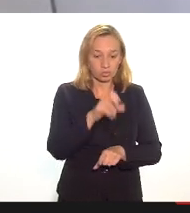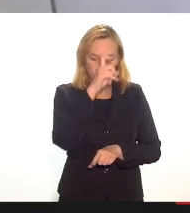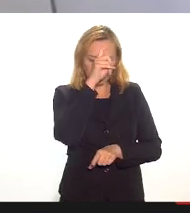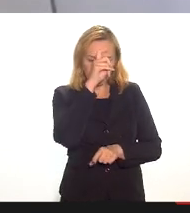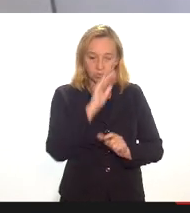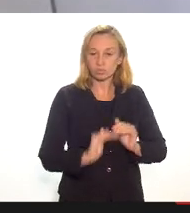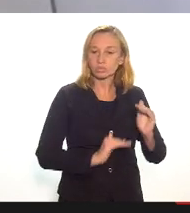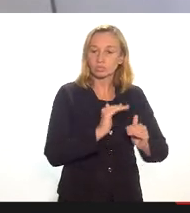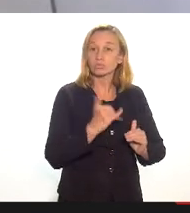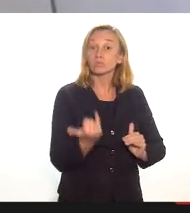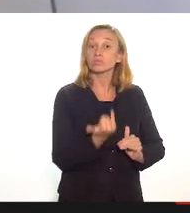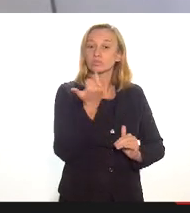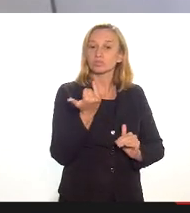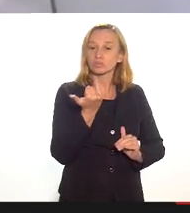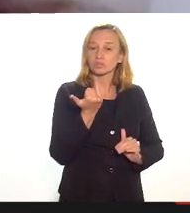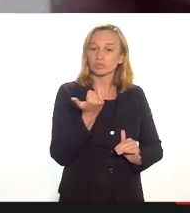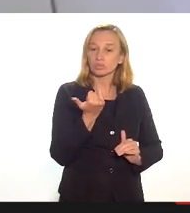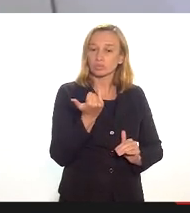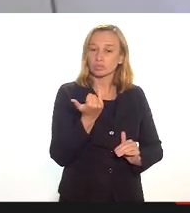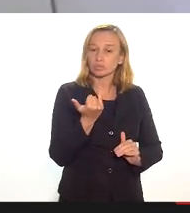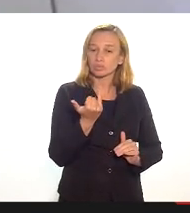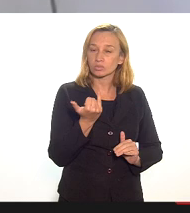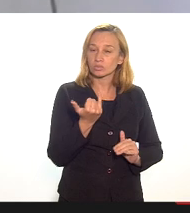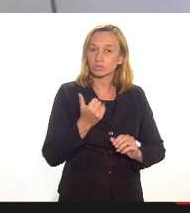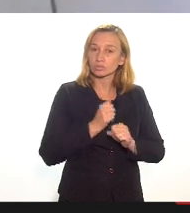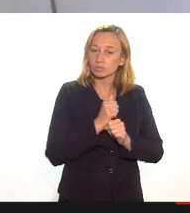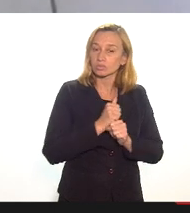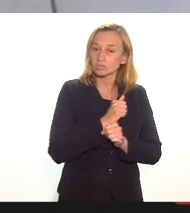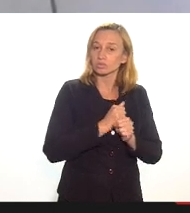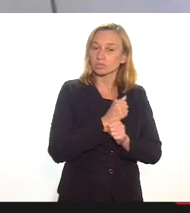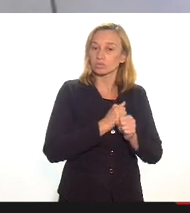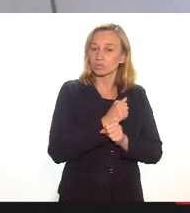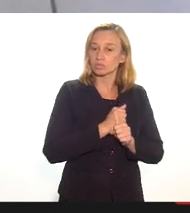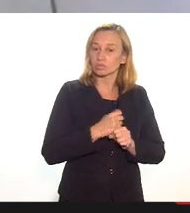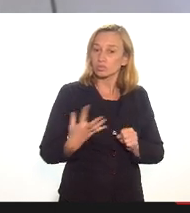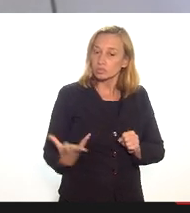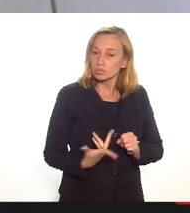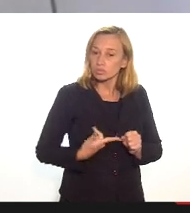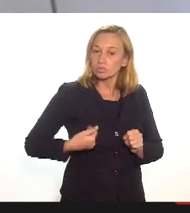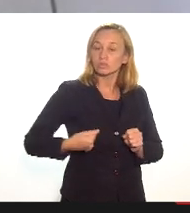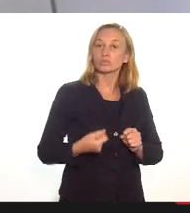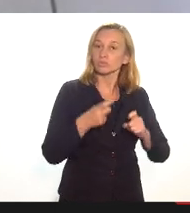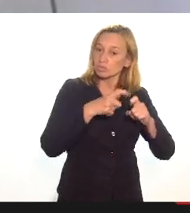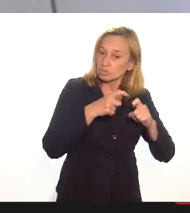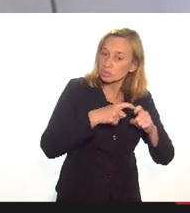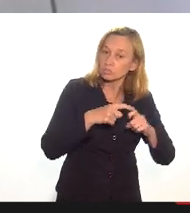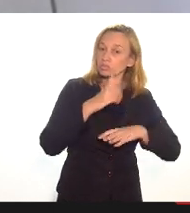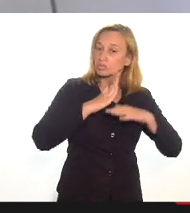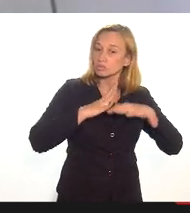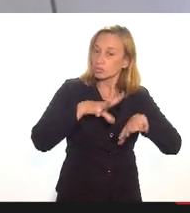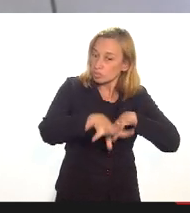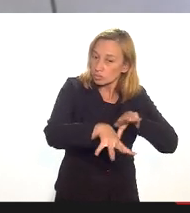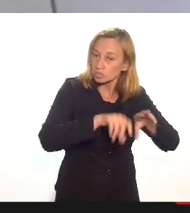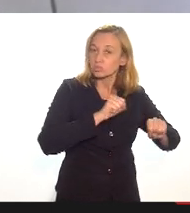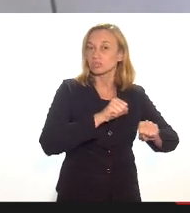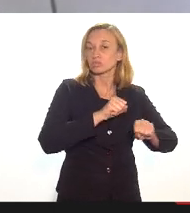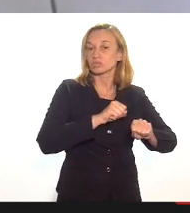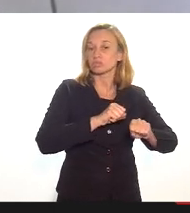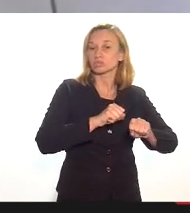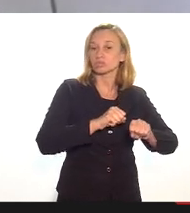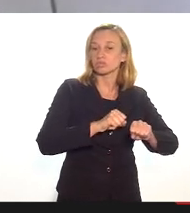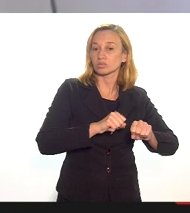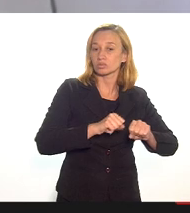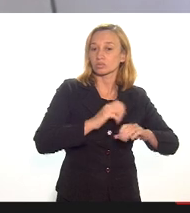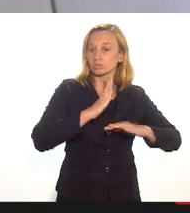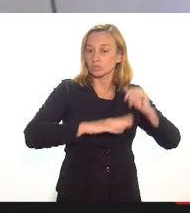processo importante e consolidado de décadas de qualificação médica, de formação de